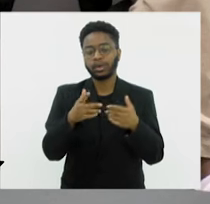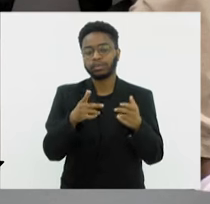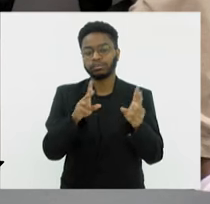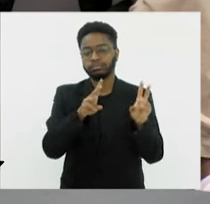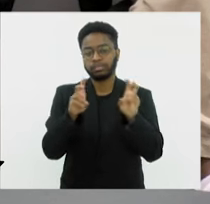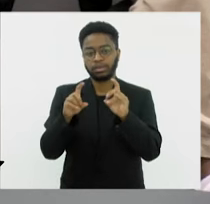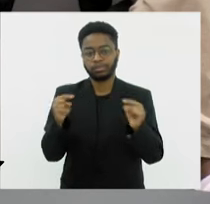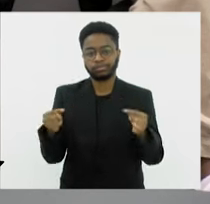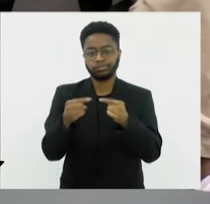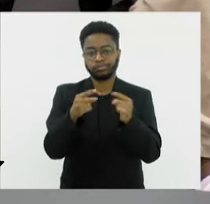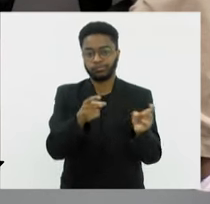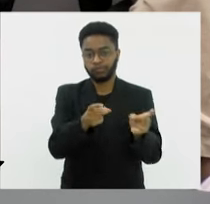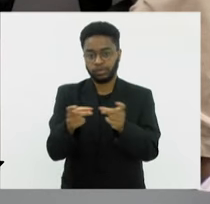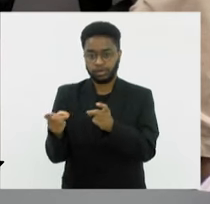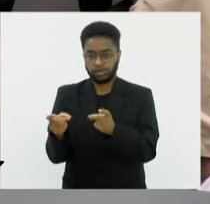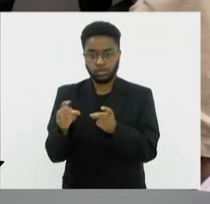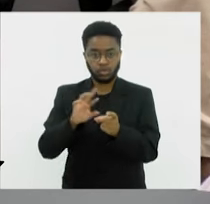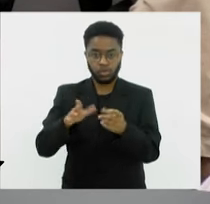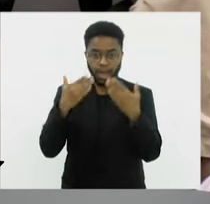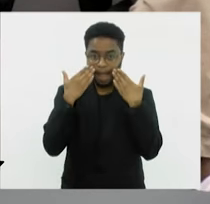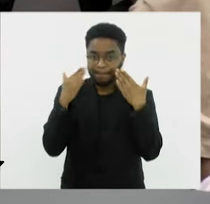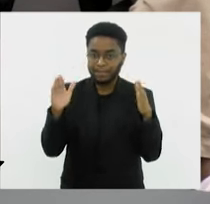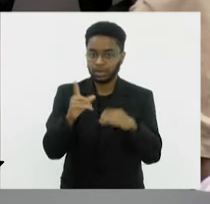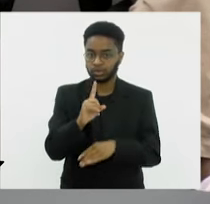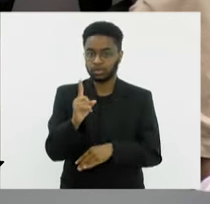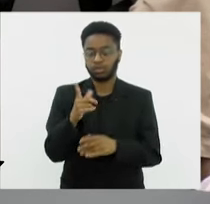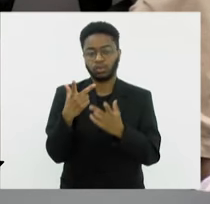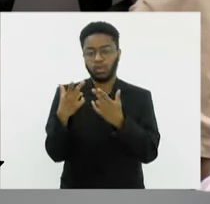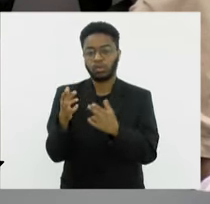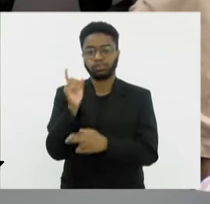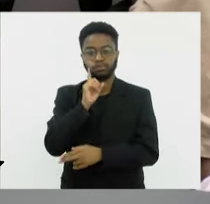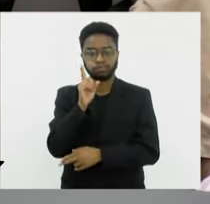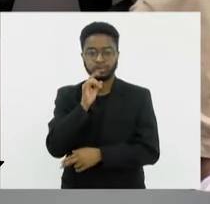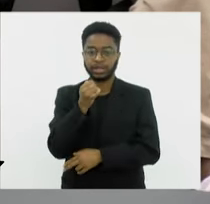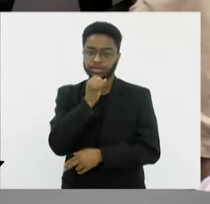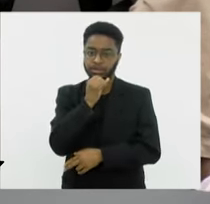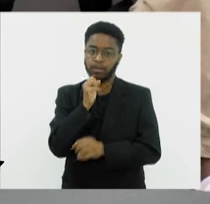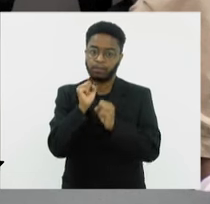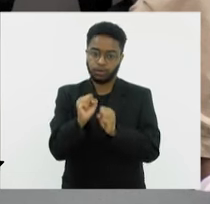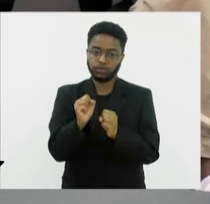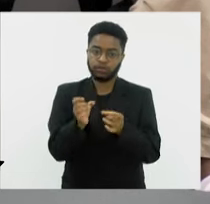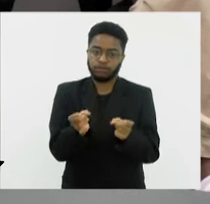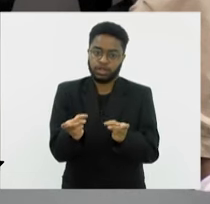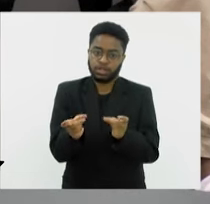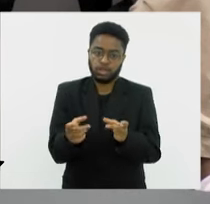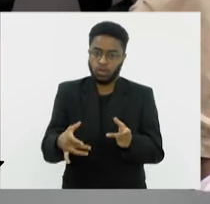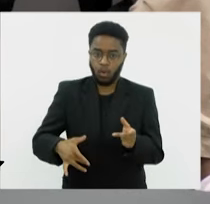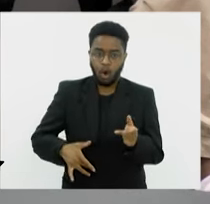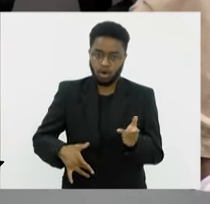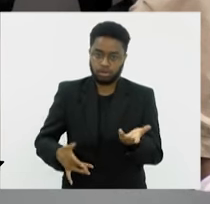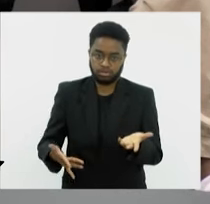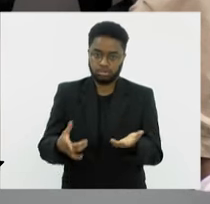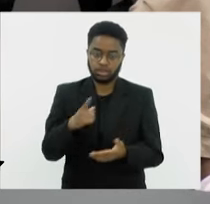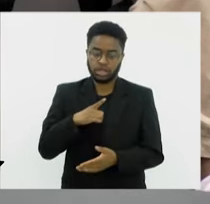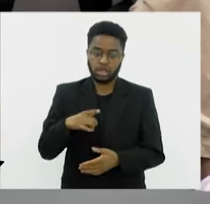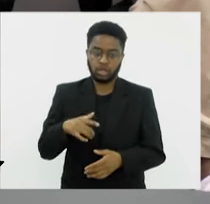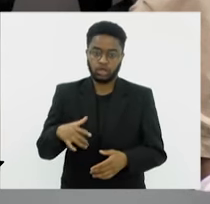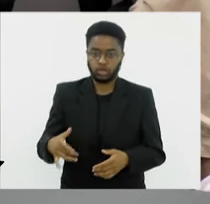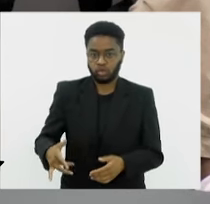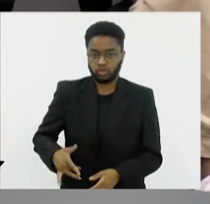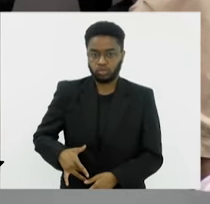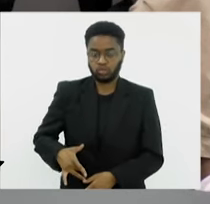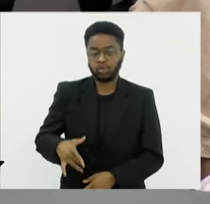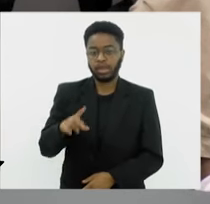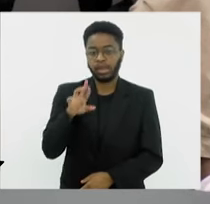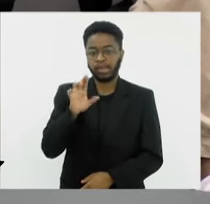comercialização. Isso não é abertamente, não é como se faz nos Estados Unidos, por exemplo, você pode vender um órgão, né? Ah, eu tenho dois rins, vou vender um rim,